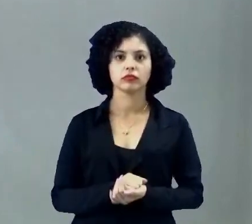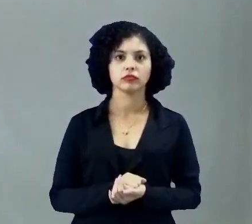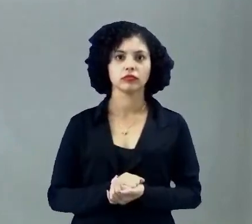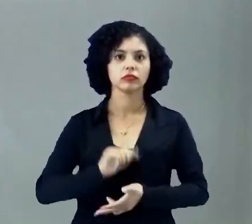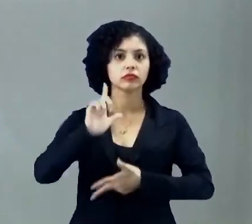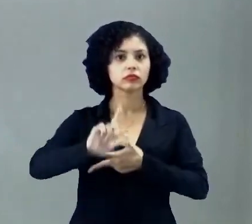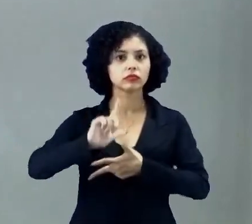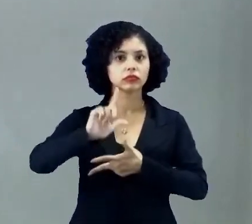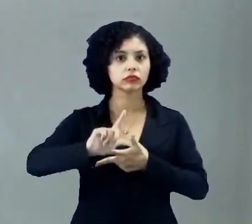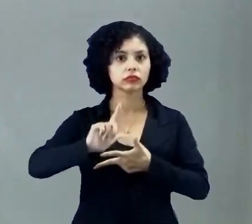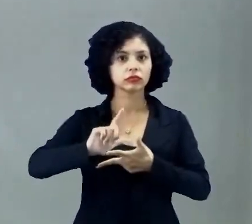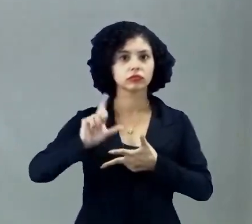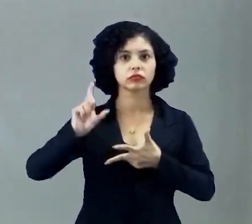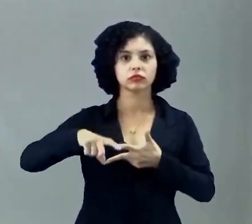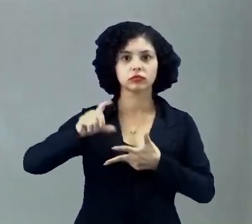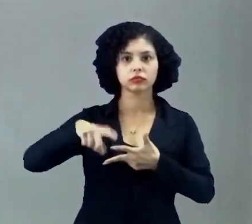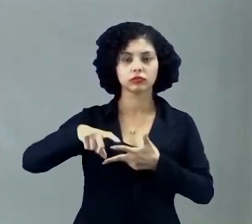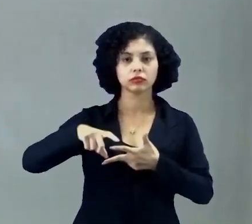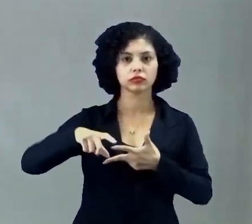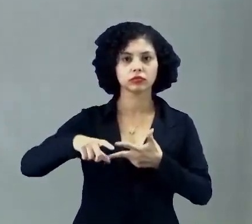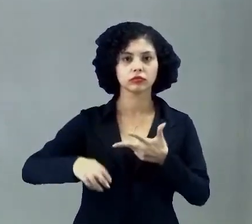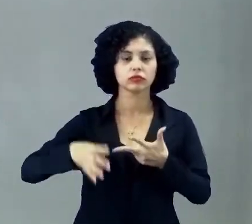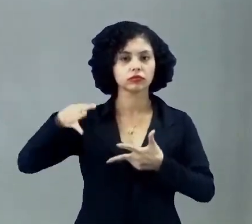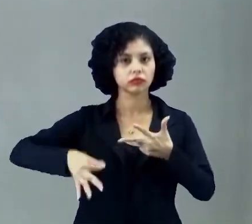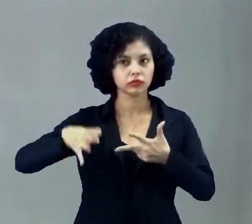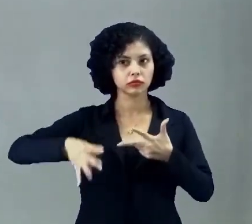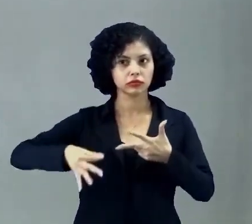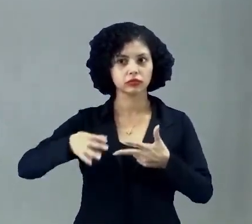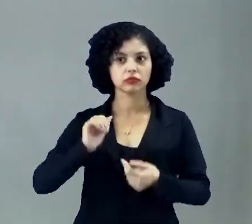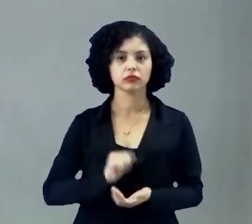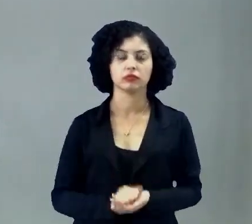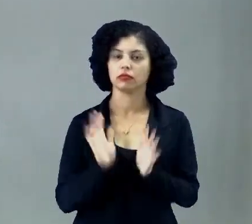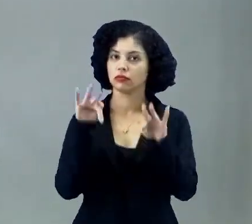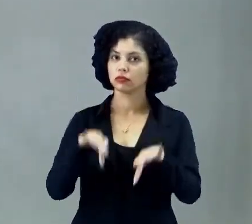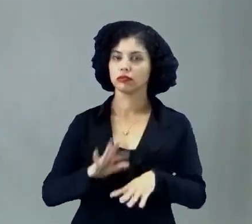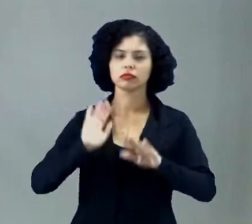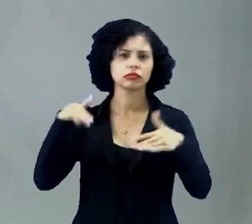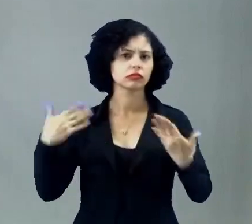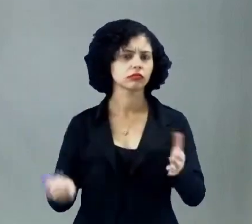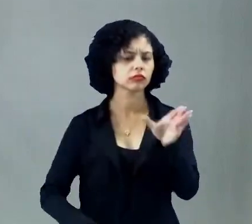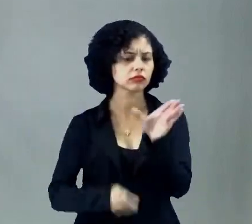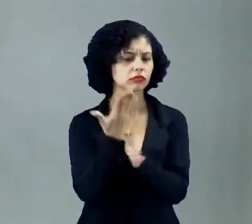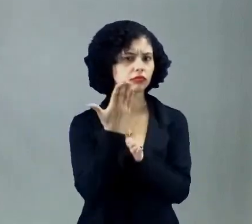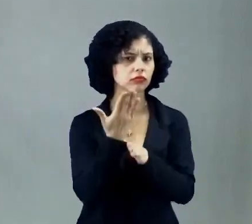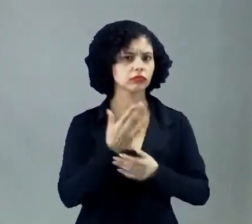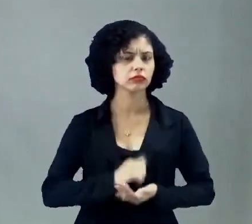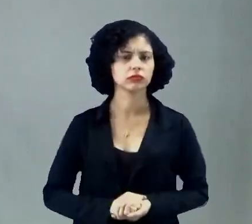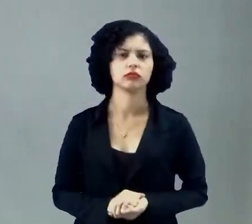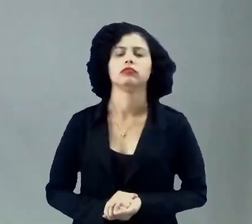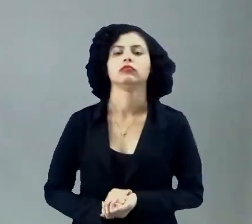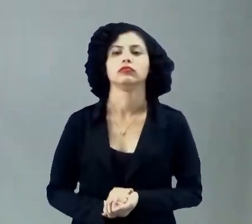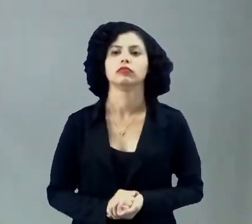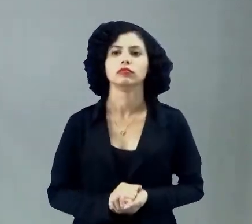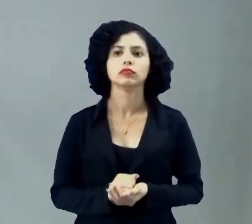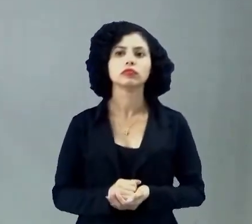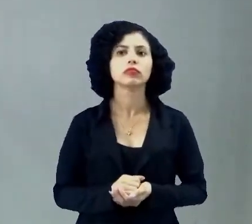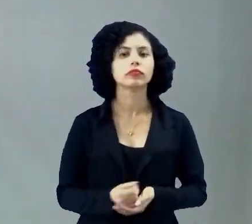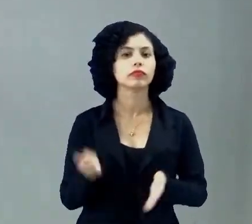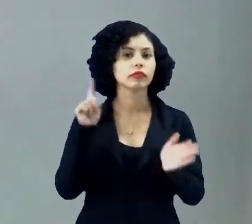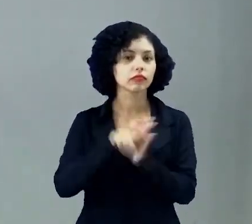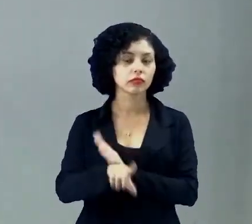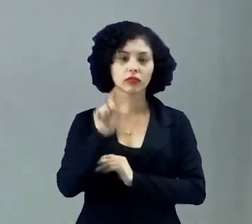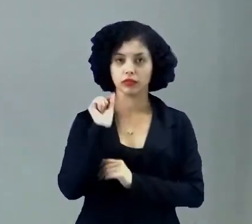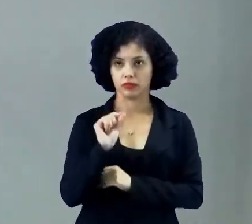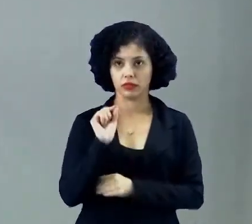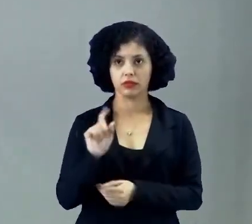o legislativo, o executivo e o judiciário, enfim. Qual a origem de tudo isso? Pelo seguinte